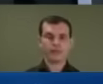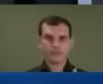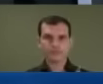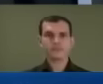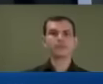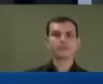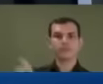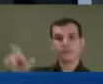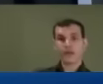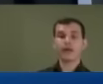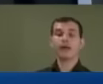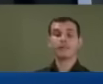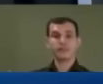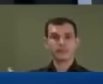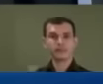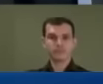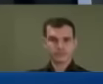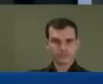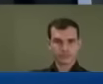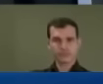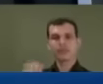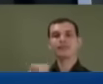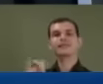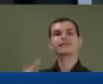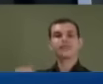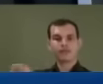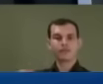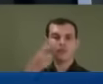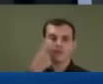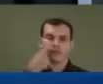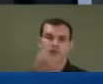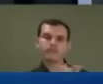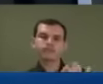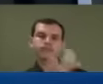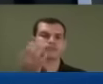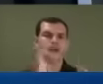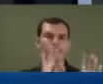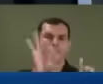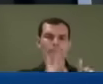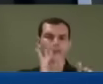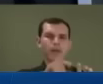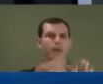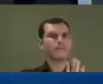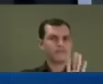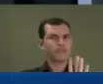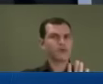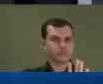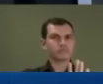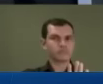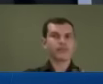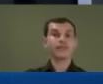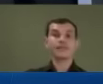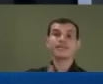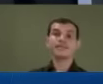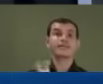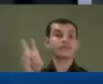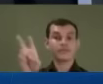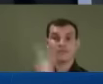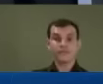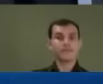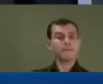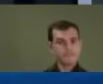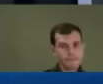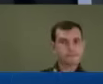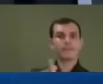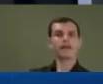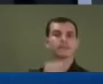Esther Dweck. Os números falam por si. Os números falam por si. Foram 15 vezes mais de amapaenses que nós passamos em